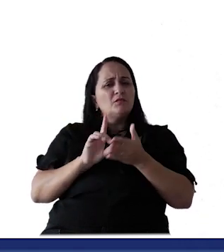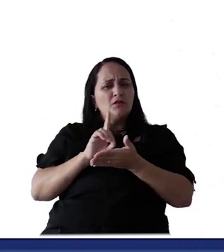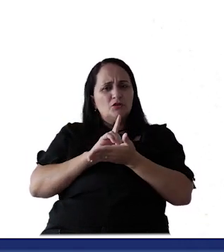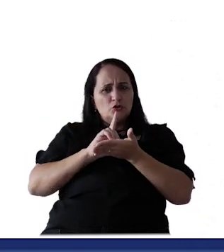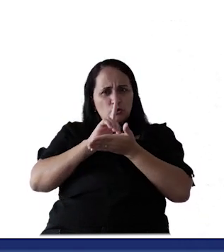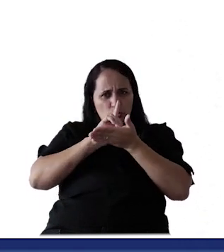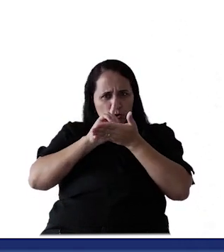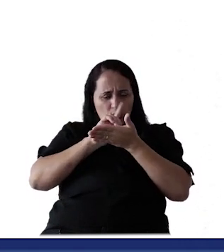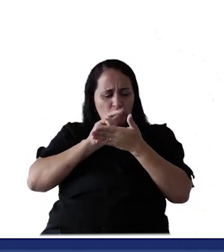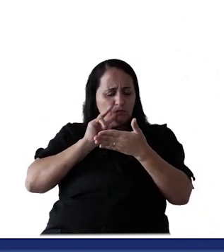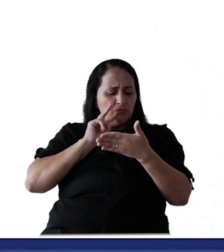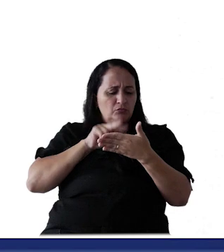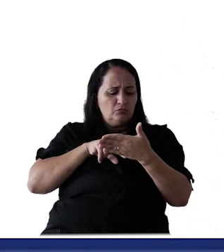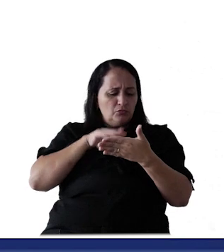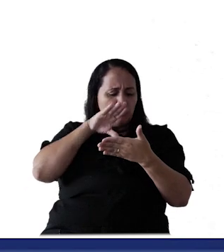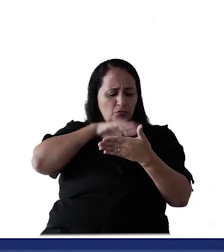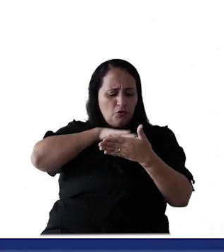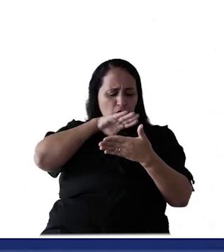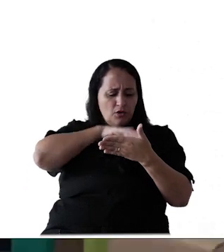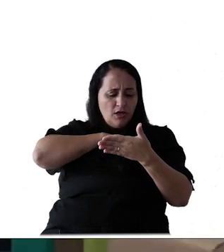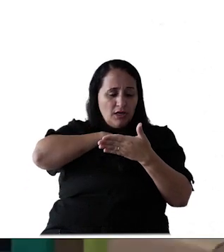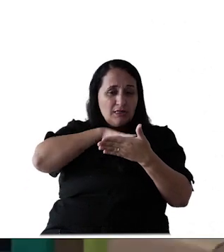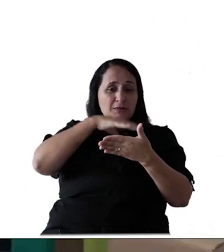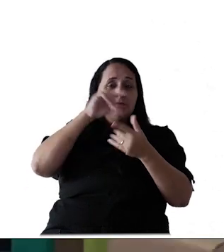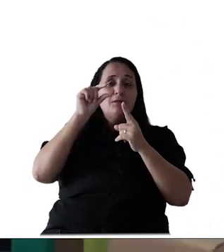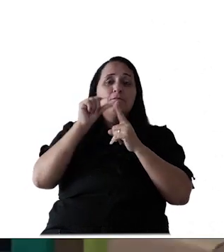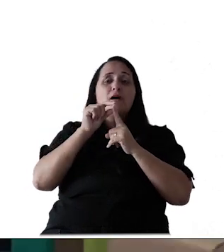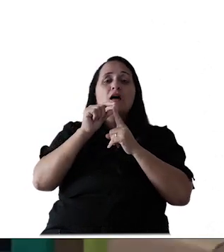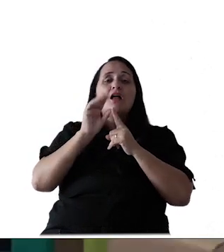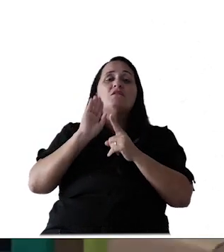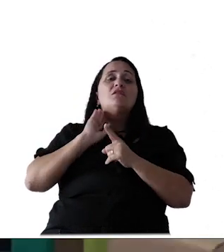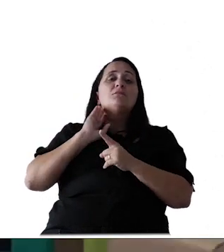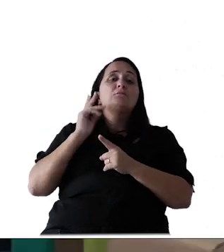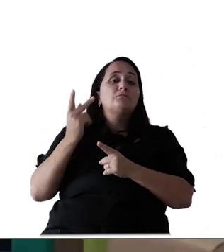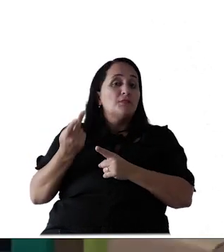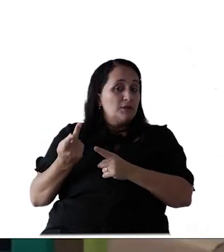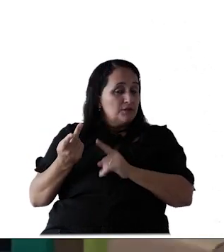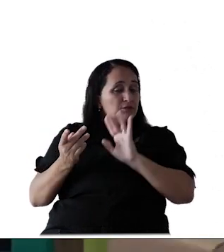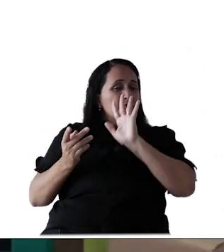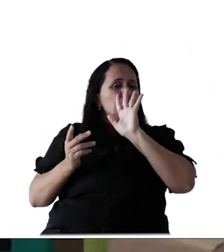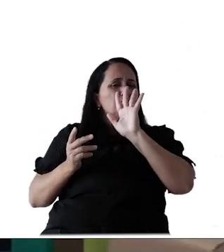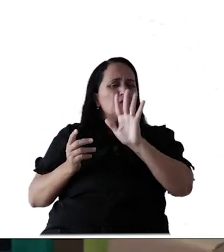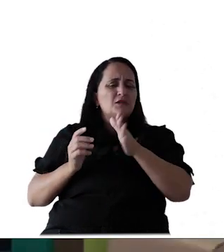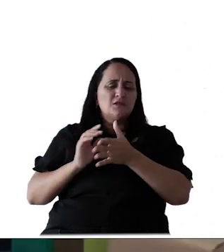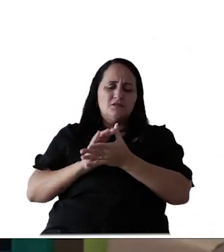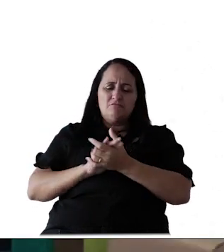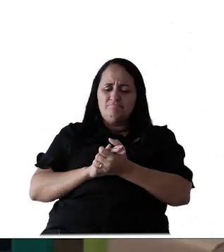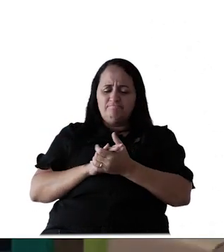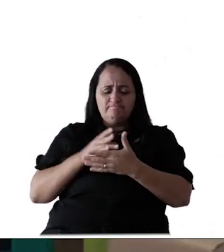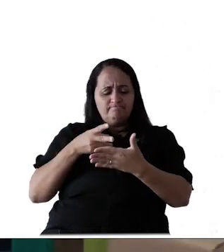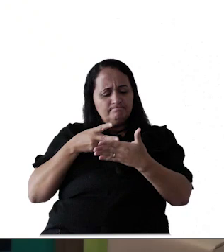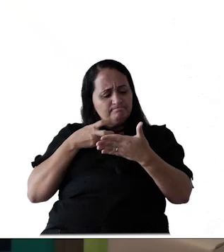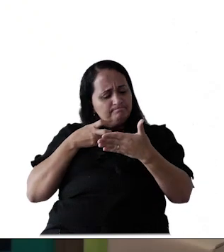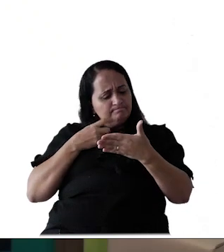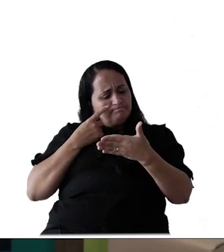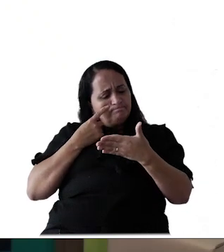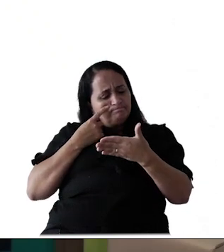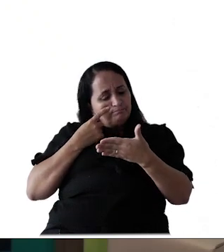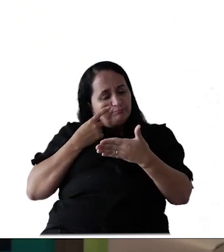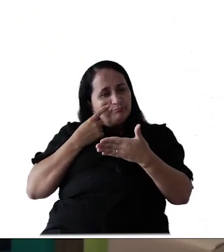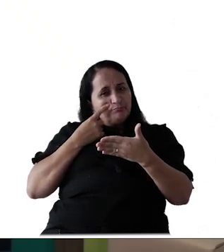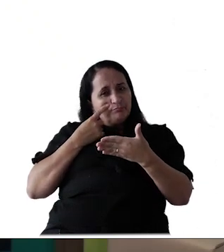dicionário português-mineirês. Então, aqui a gente já dá para perceber que nós estamos falando das